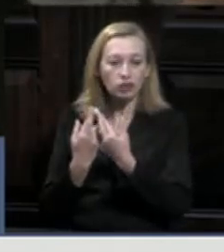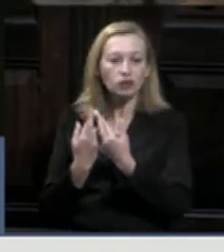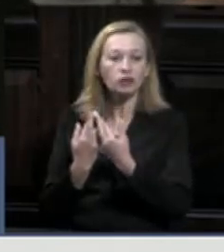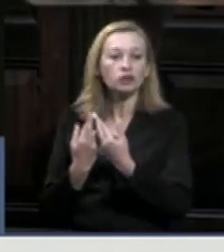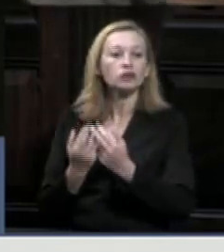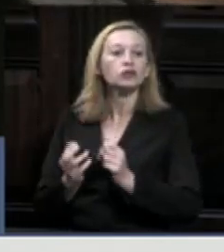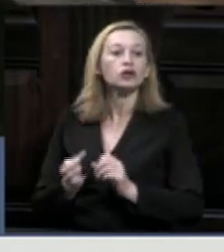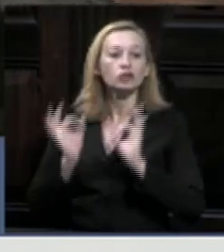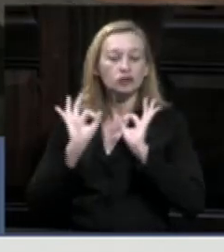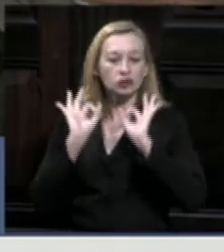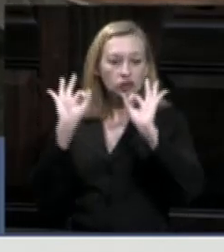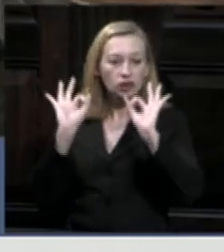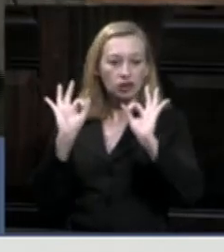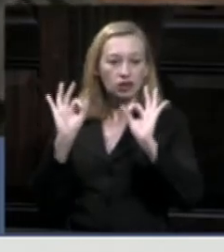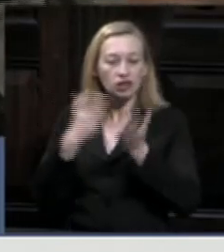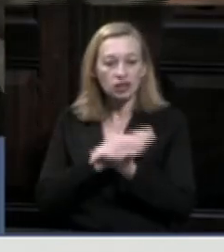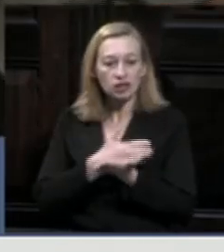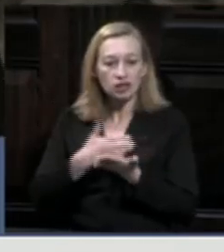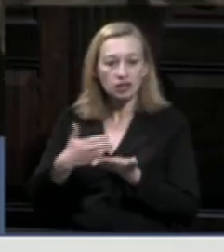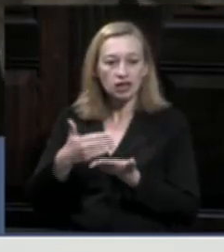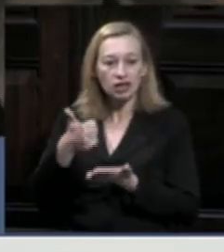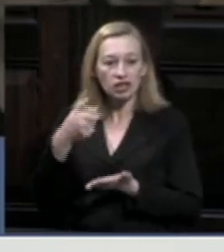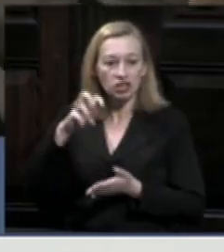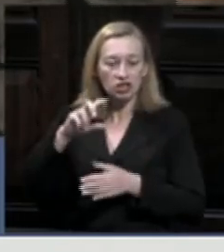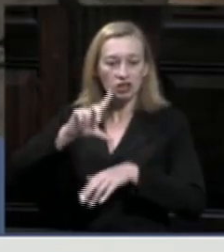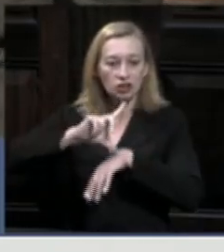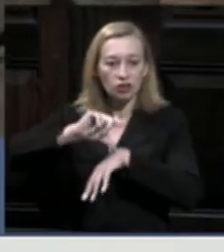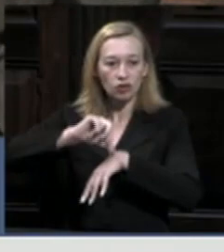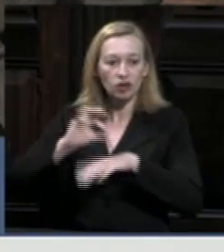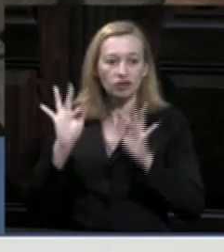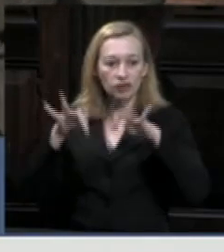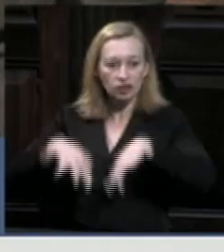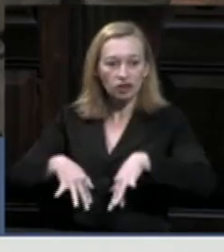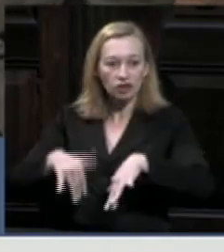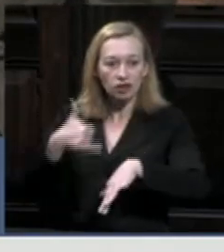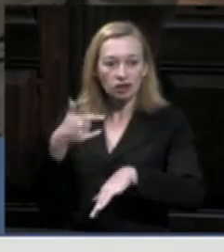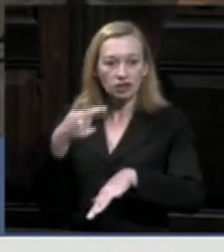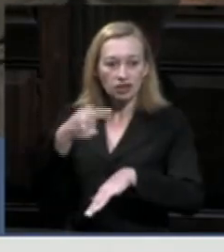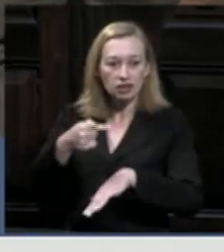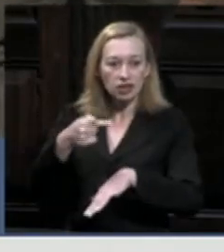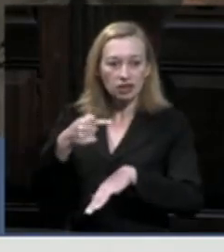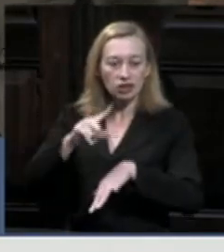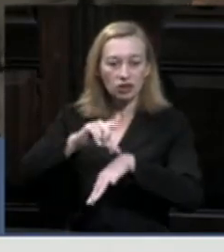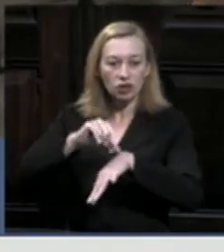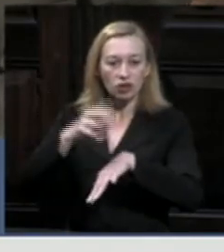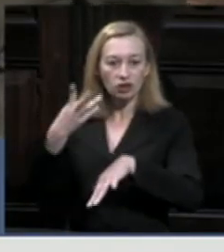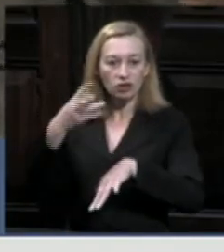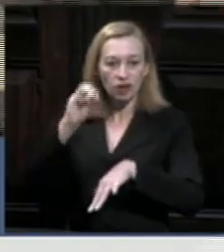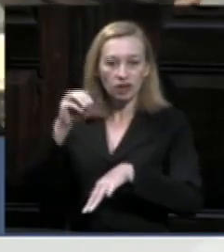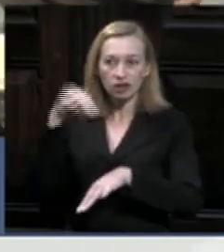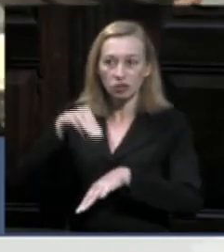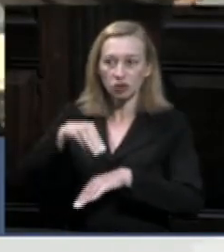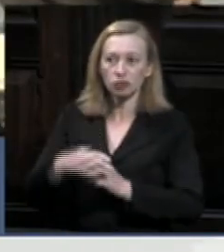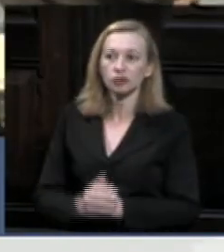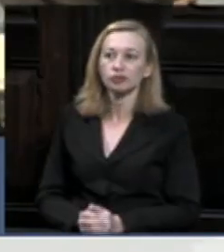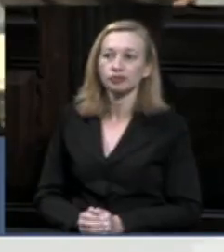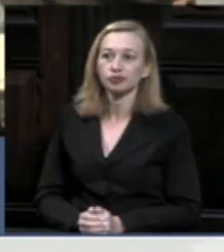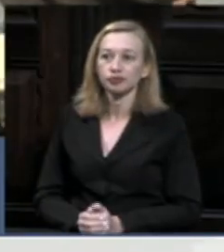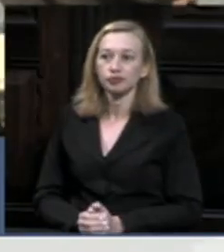ordinária que iniciado às 15 horas encerrou-se às 17 horas e 40 minutos